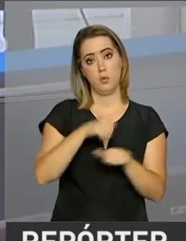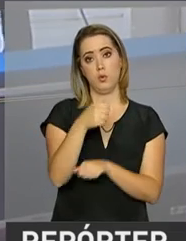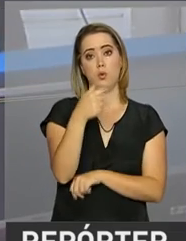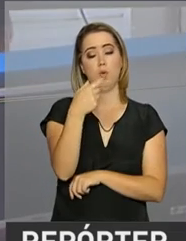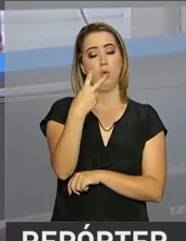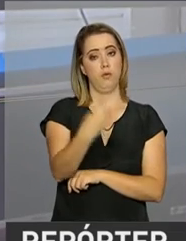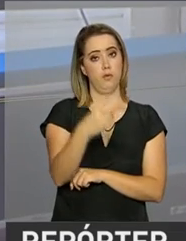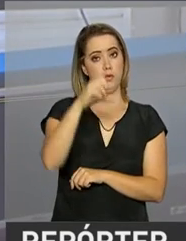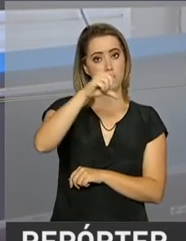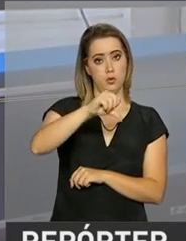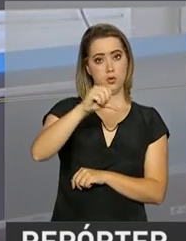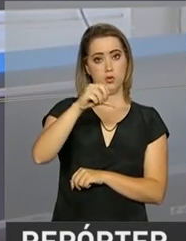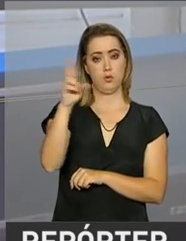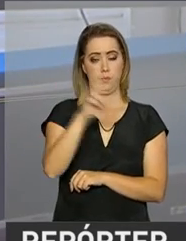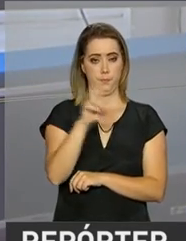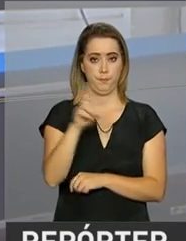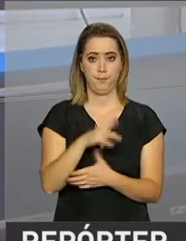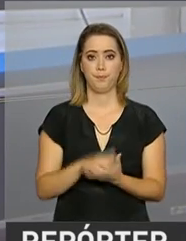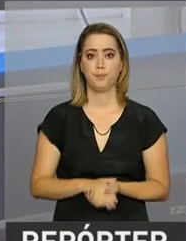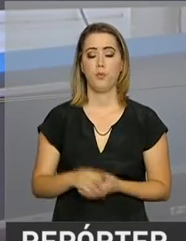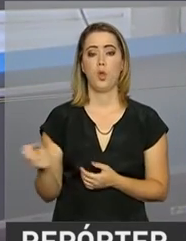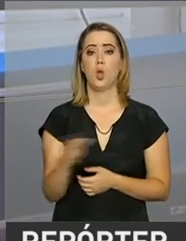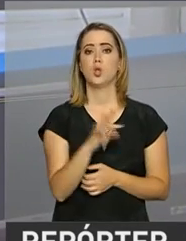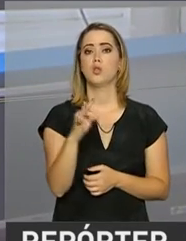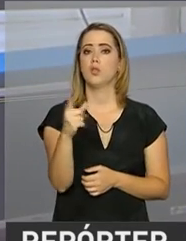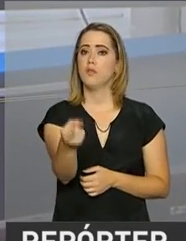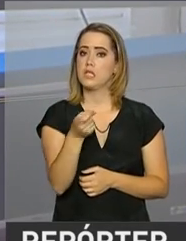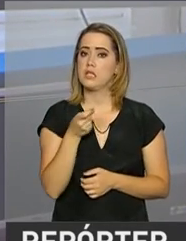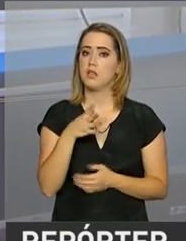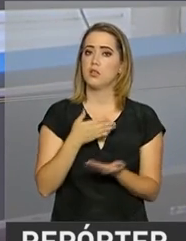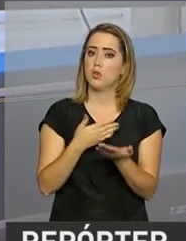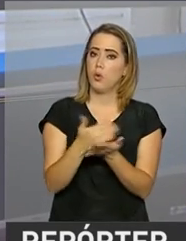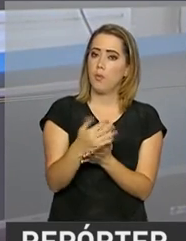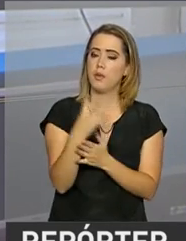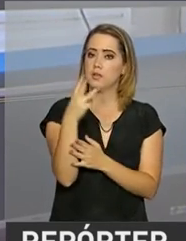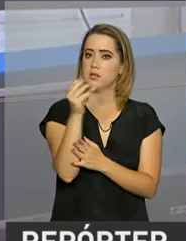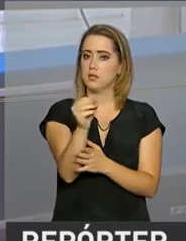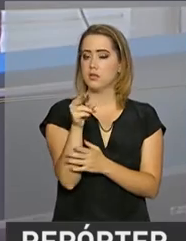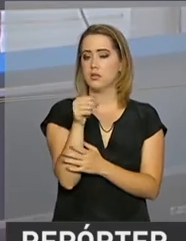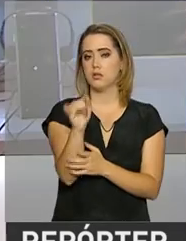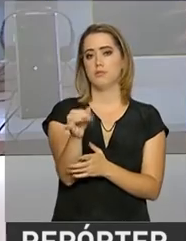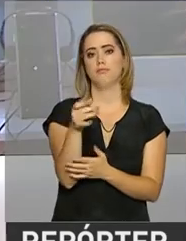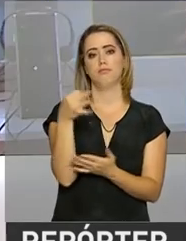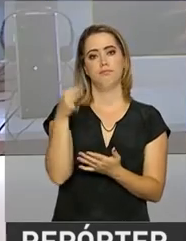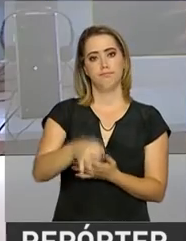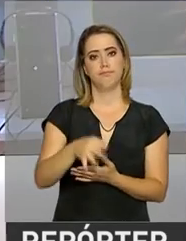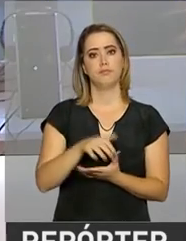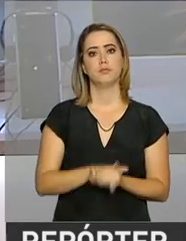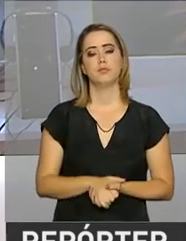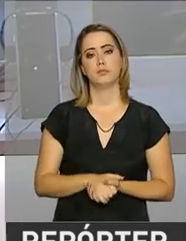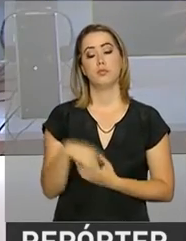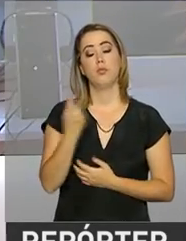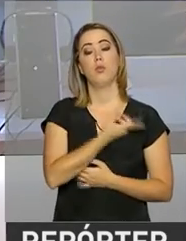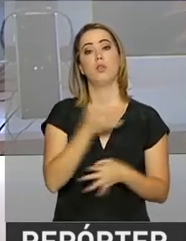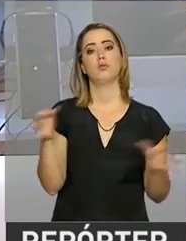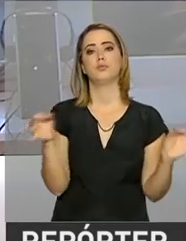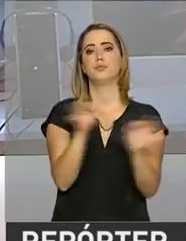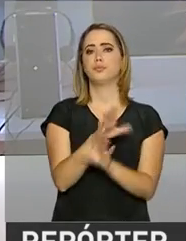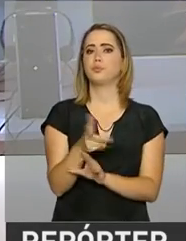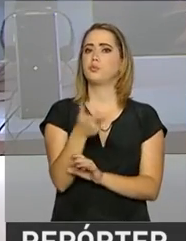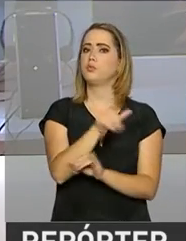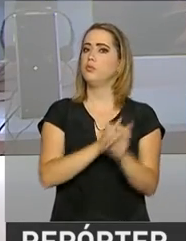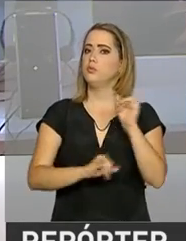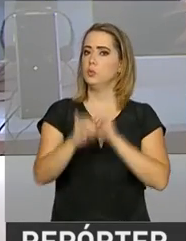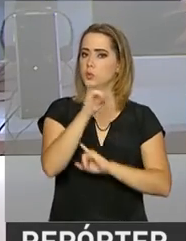e noventa centavos as novas taxas entram em vigor daqui a 30 dias nós ficamos por aqui podemos